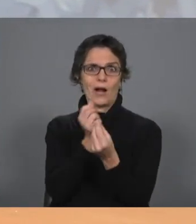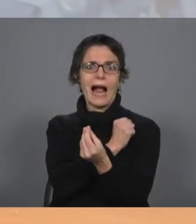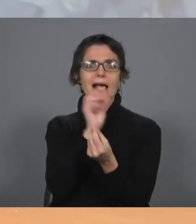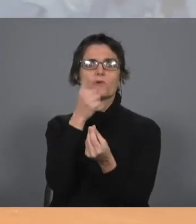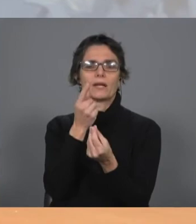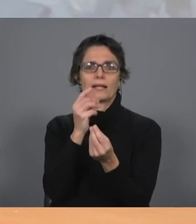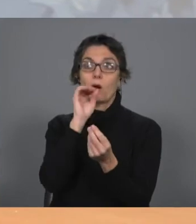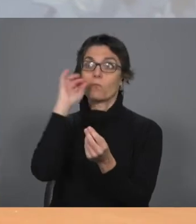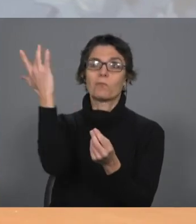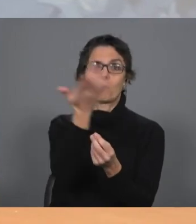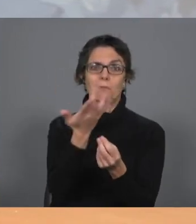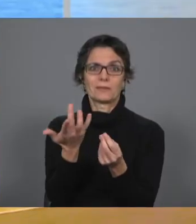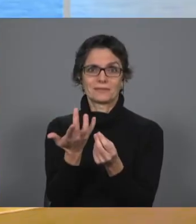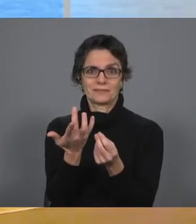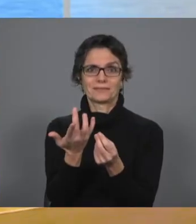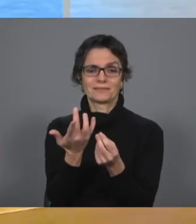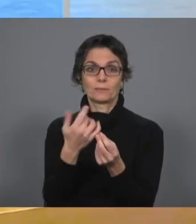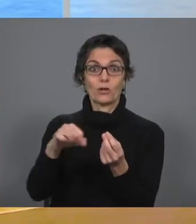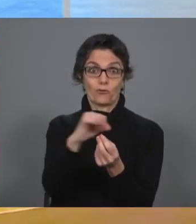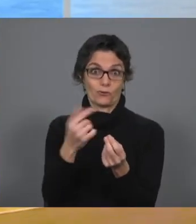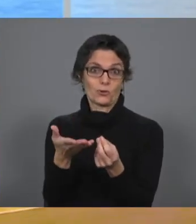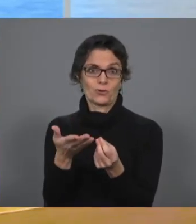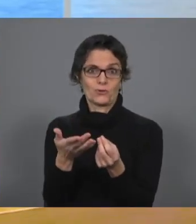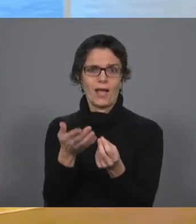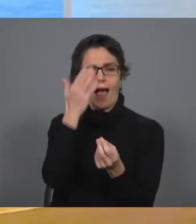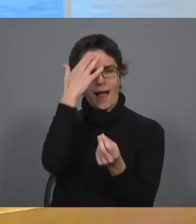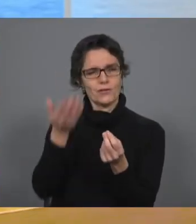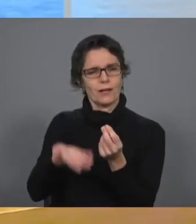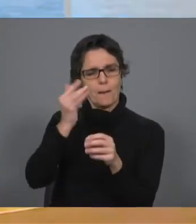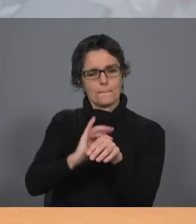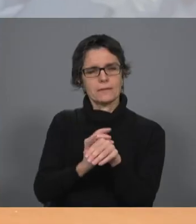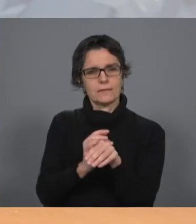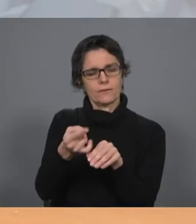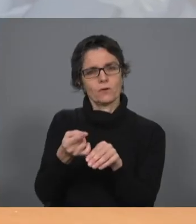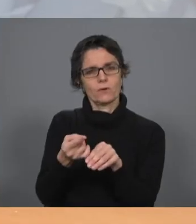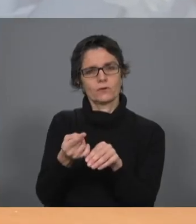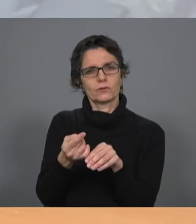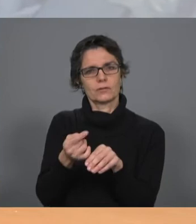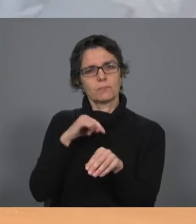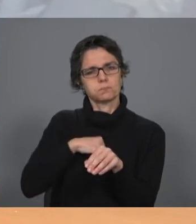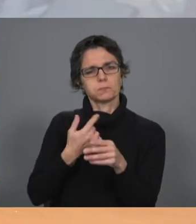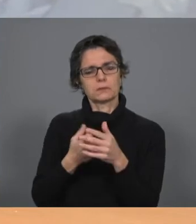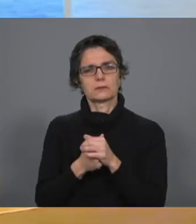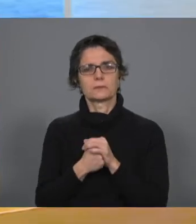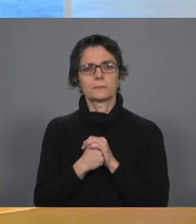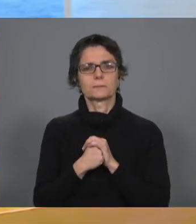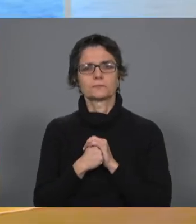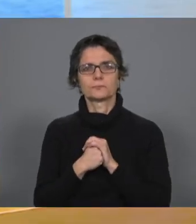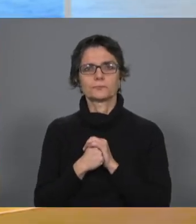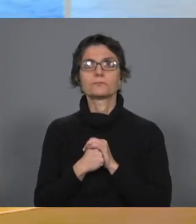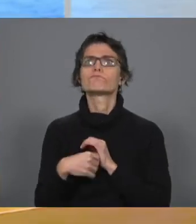que promove vai sempre tendo também esta sensibilidade da presença e do envolvimento de outros cristãos. Aliás, há